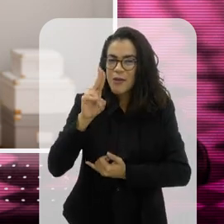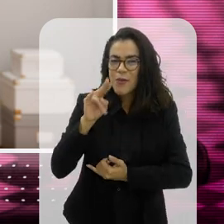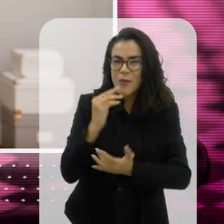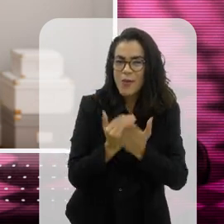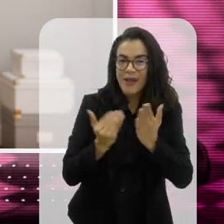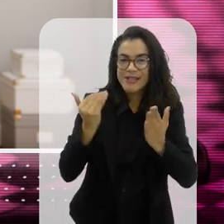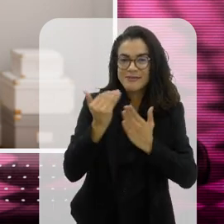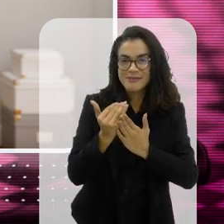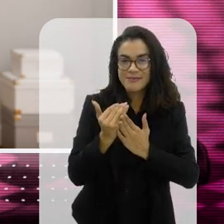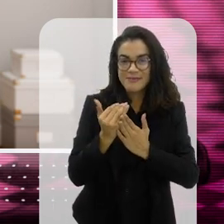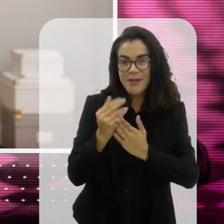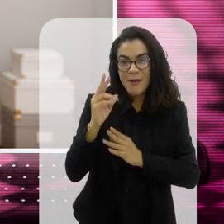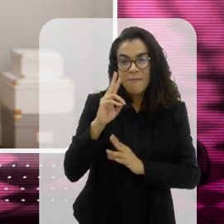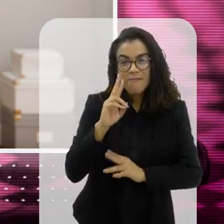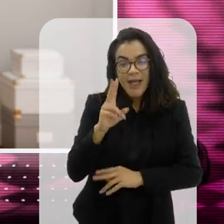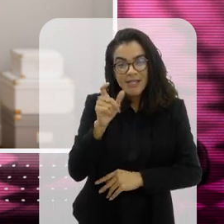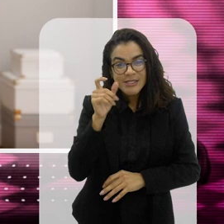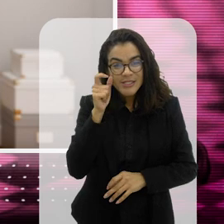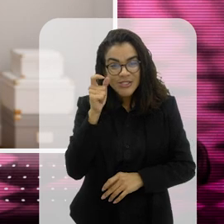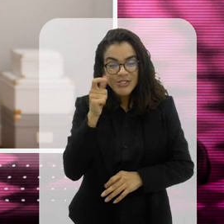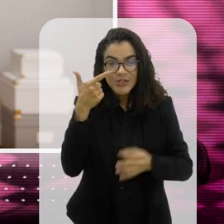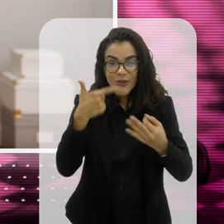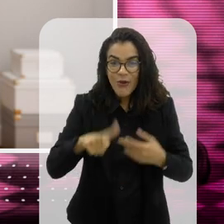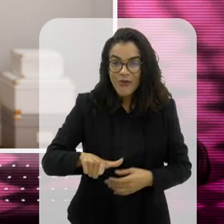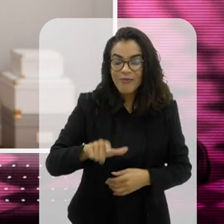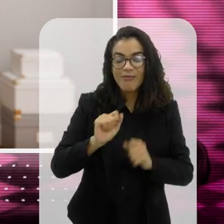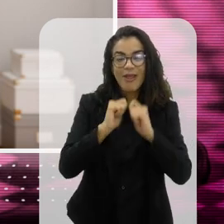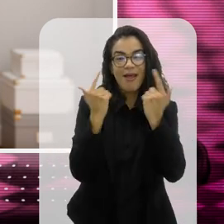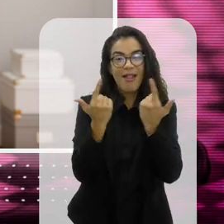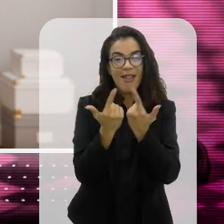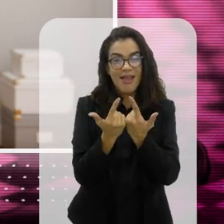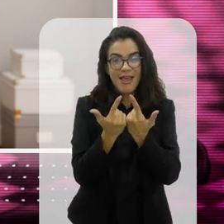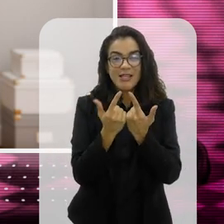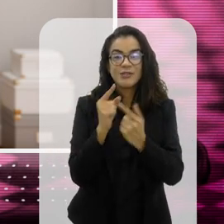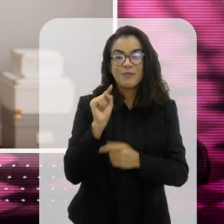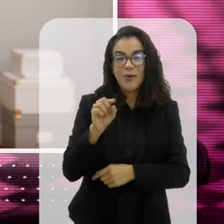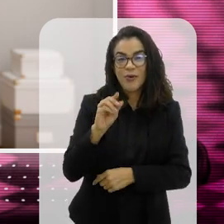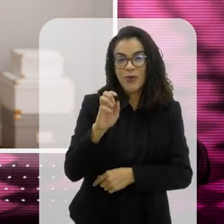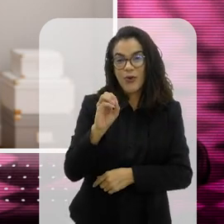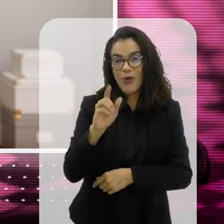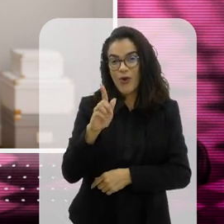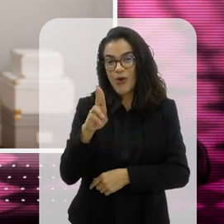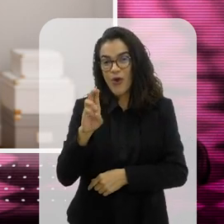pois informação nunca é demais. Para rever esse programa, basta acessar o site